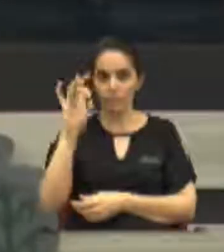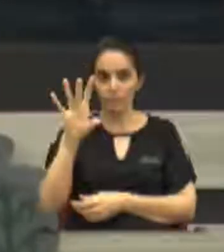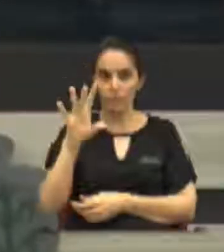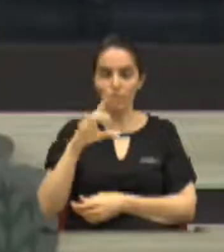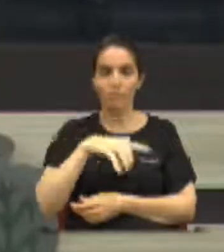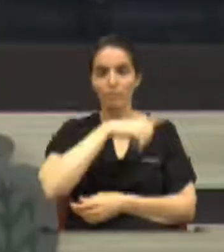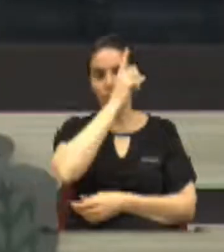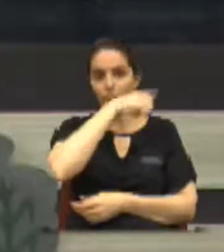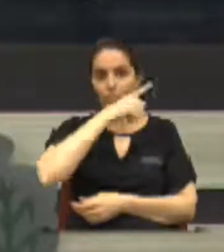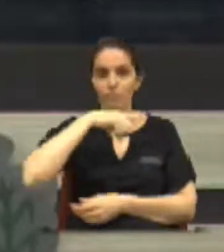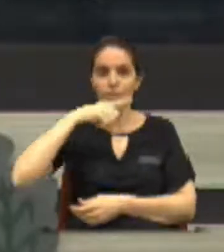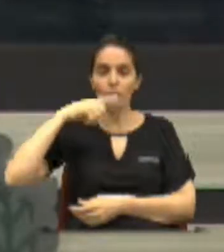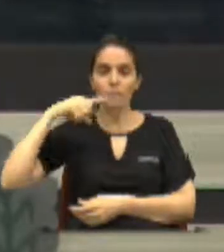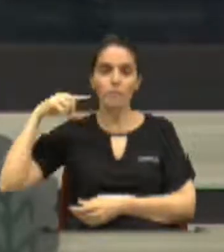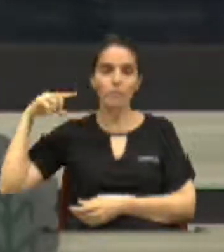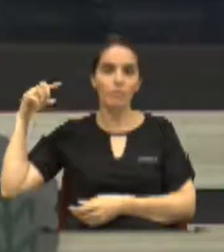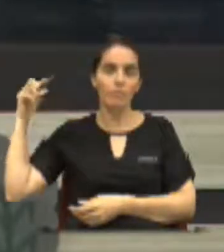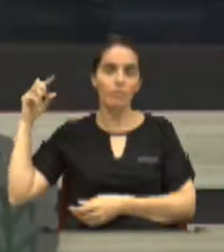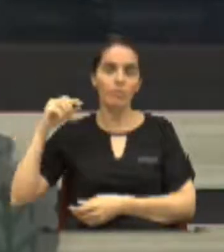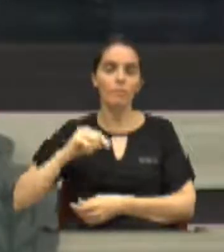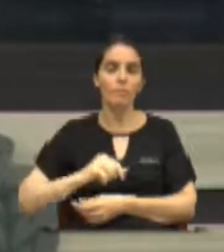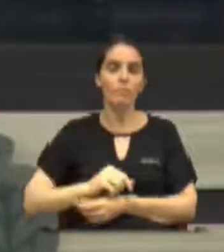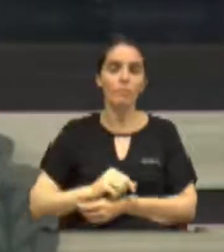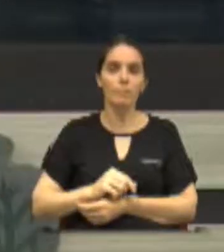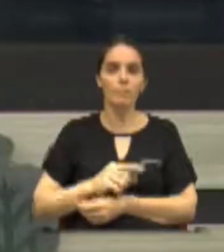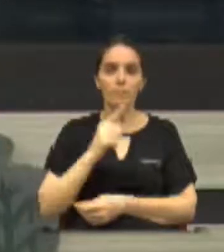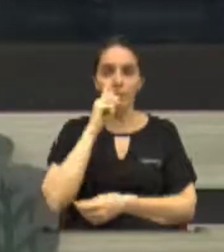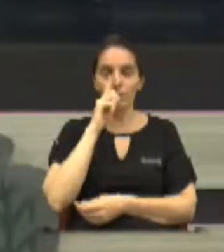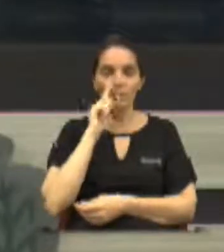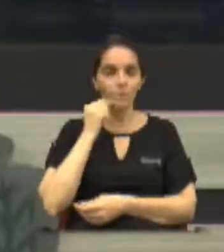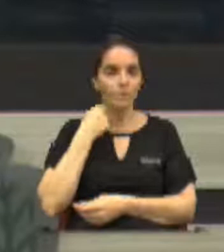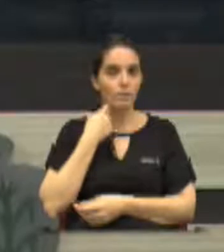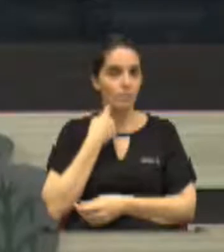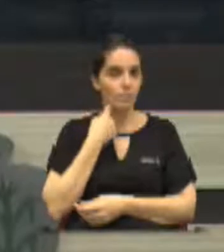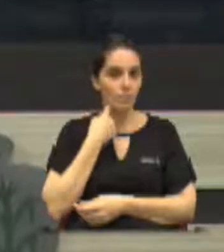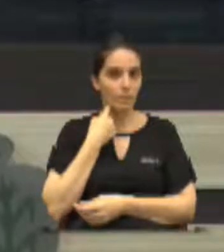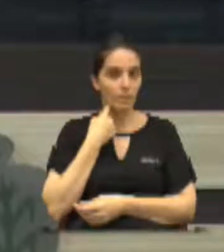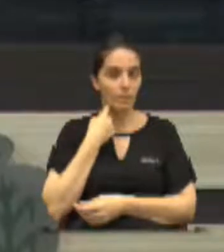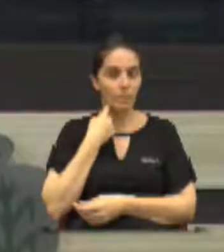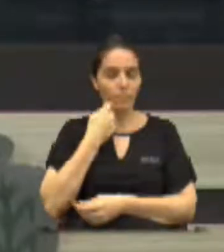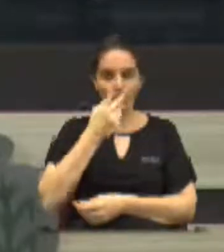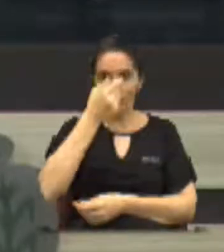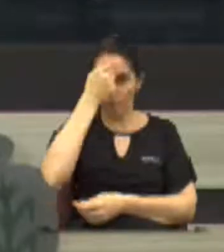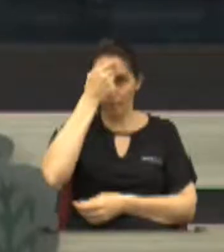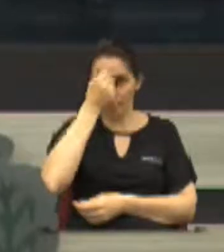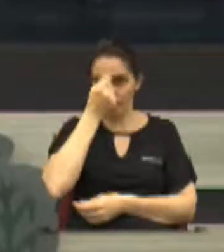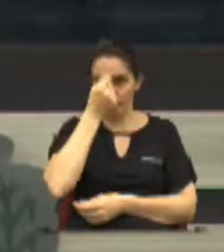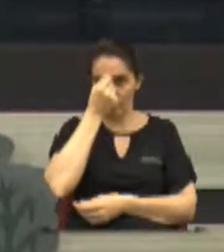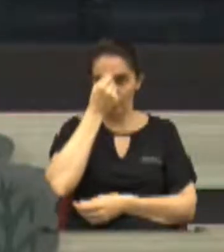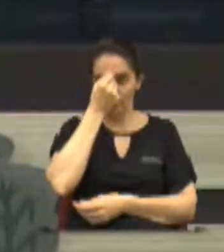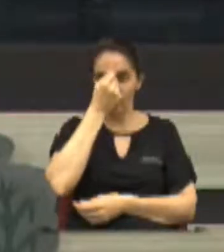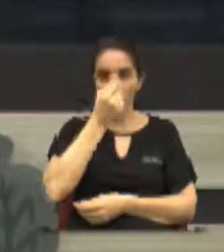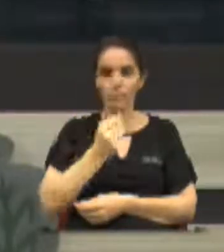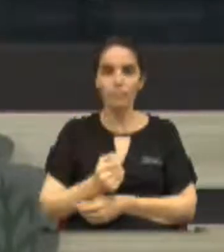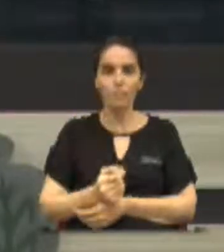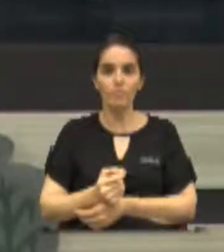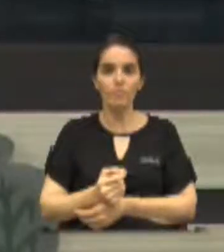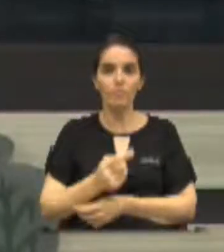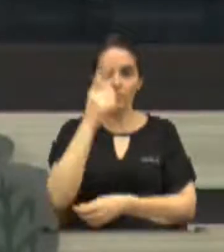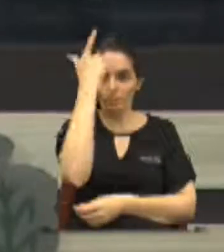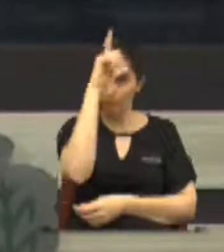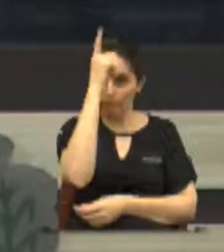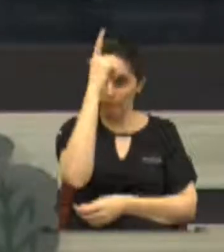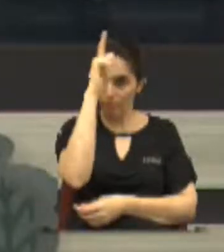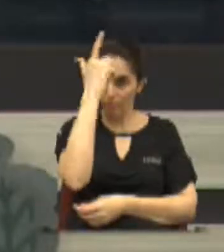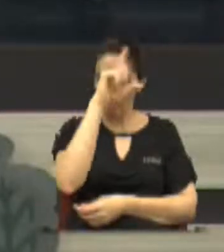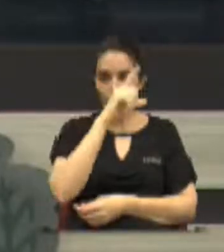Mayra Rosana Gama de Araújo Silva da Costa, Nilton César dos Santos, Rafael Luiz Pavarini de Camargo, Sidney